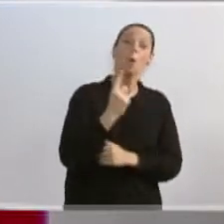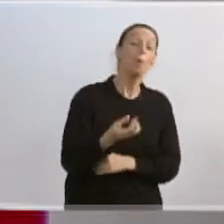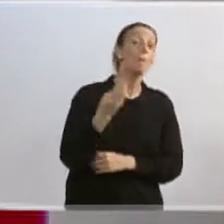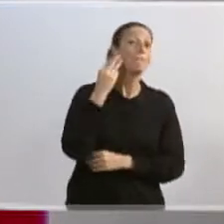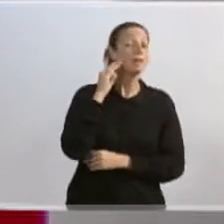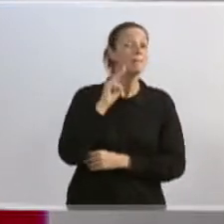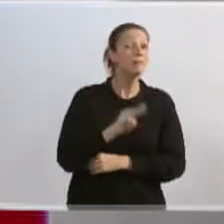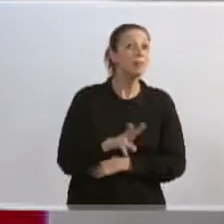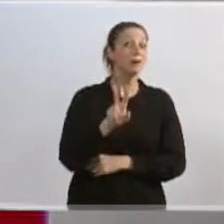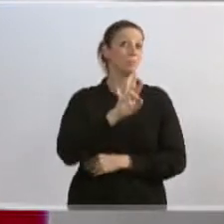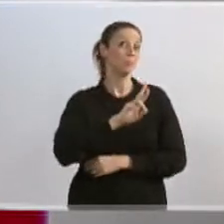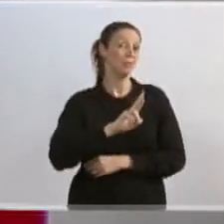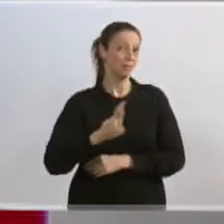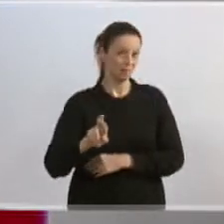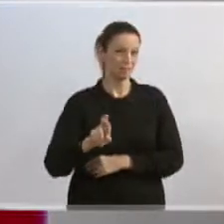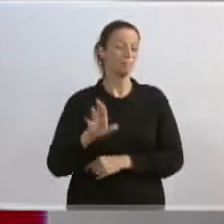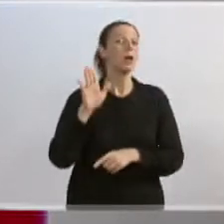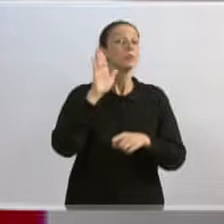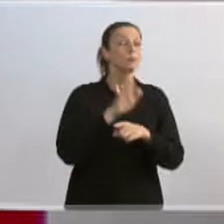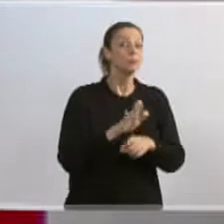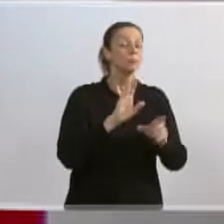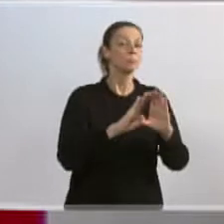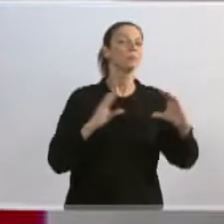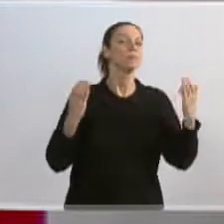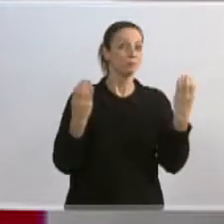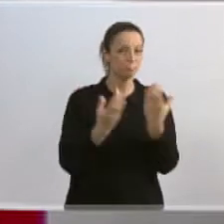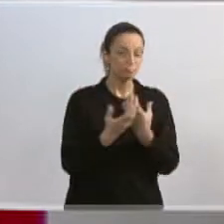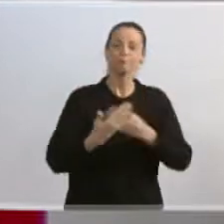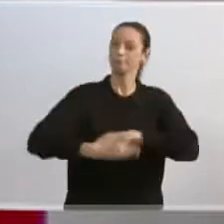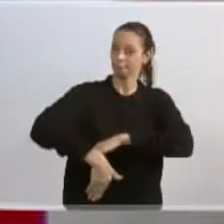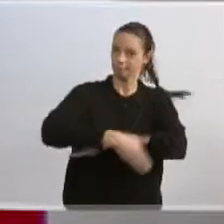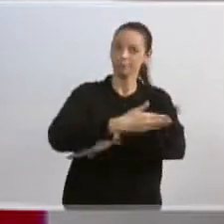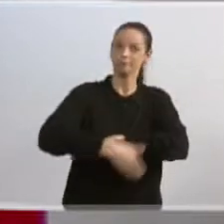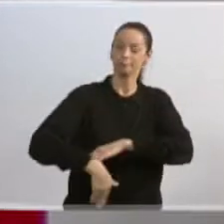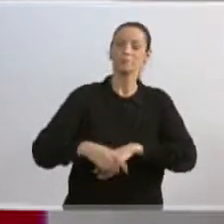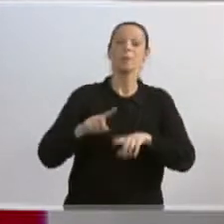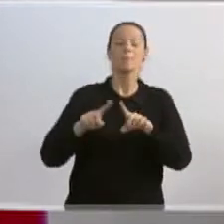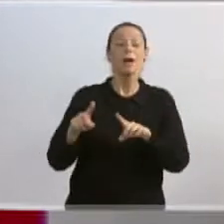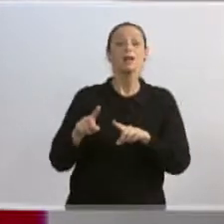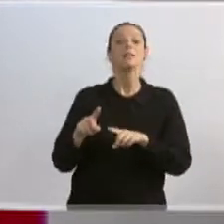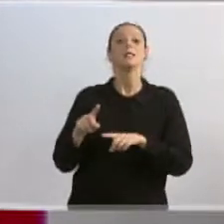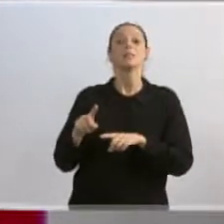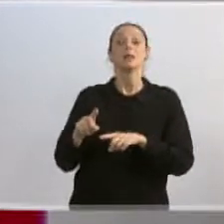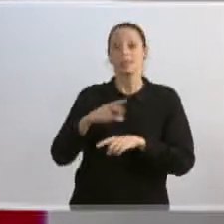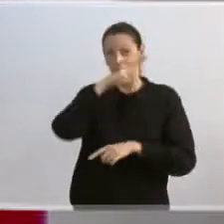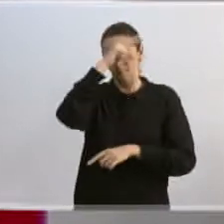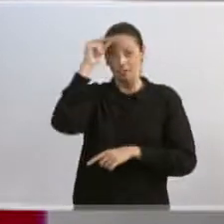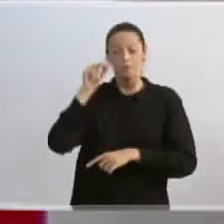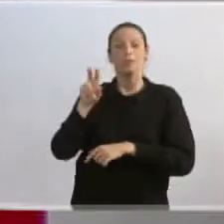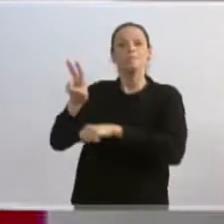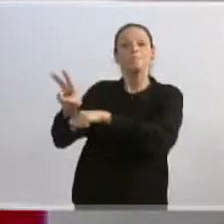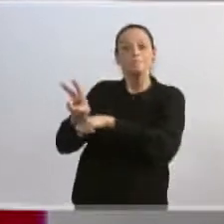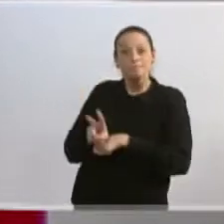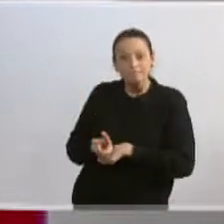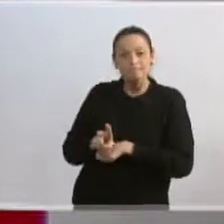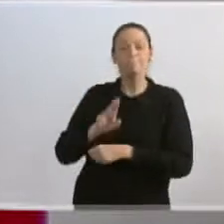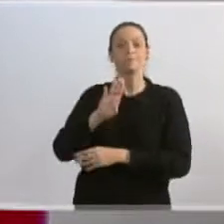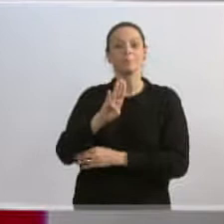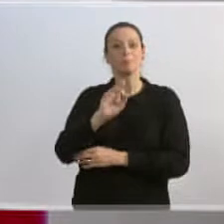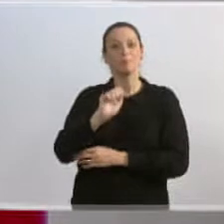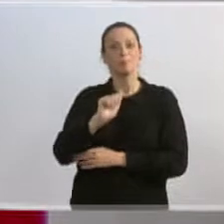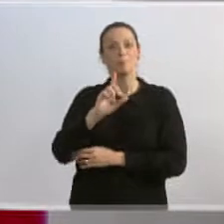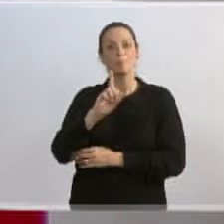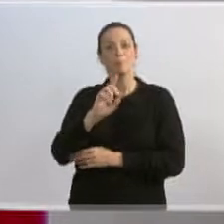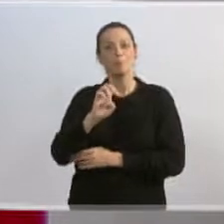por benefício daquela comunidade dos moradores daquela rua e ao financiamento do badesc do governo do estado de santa